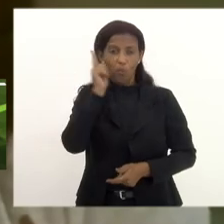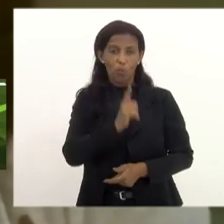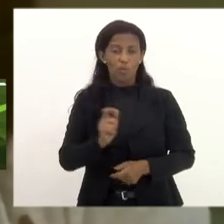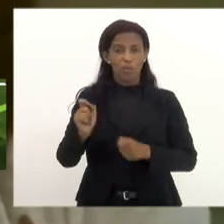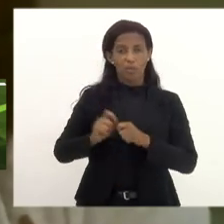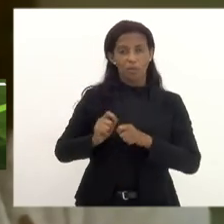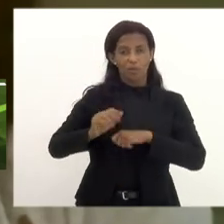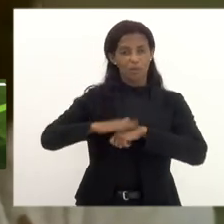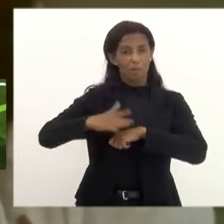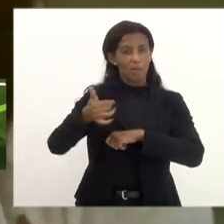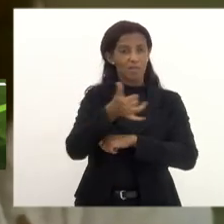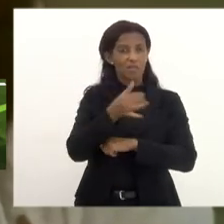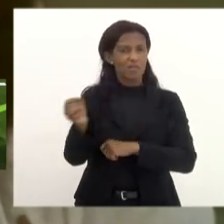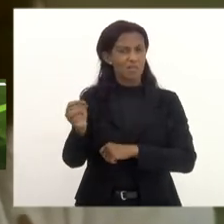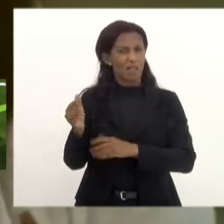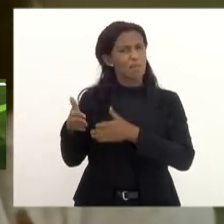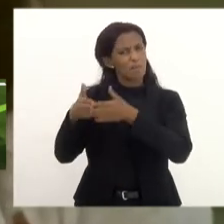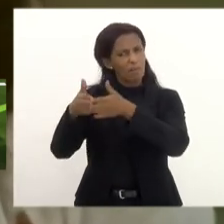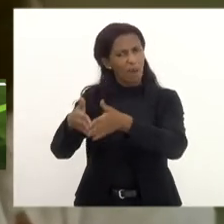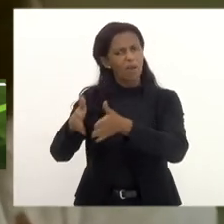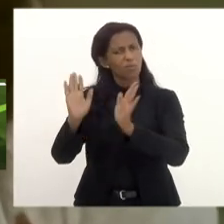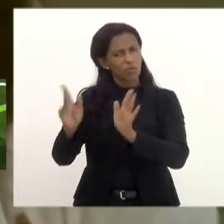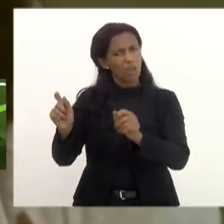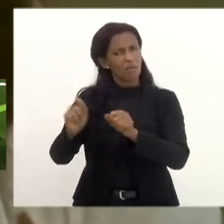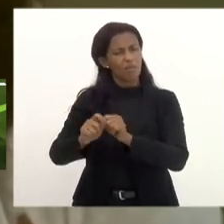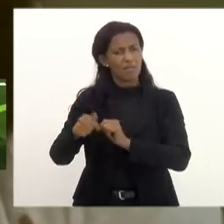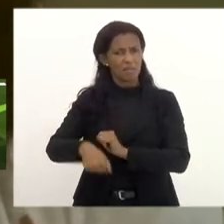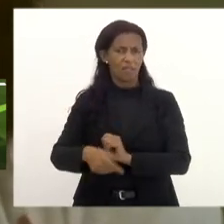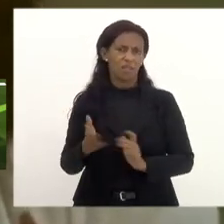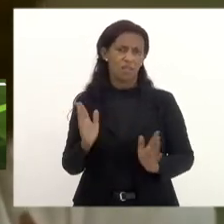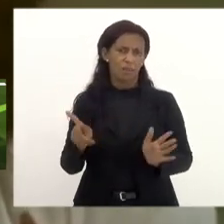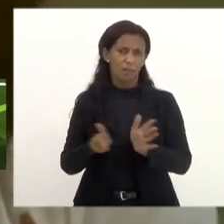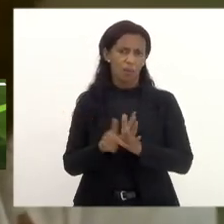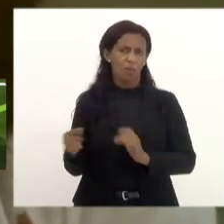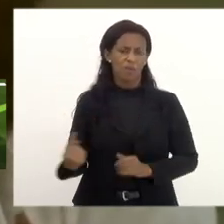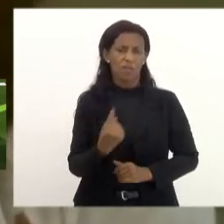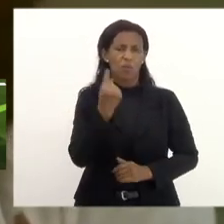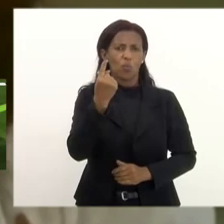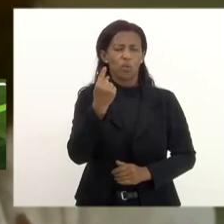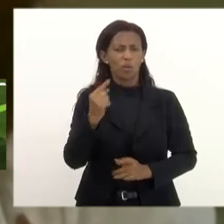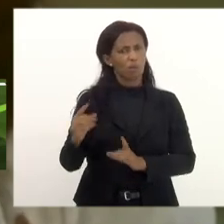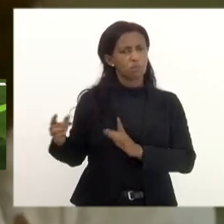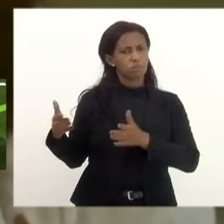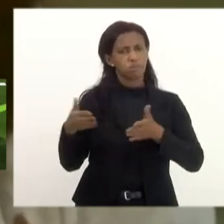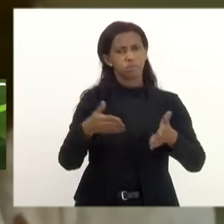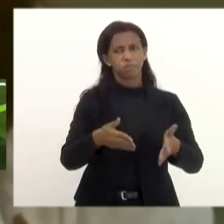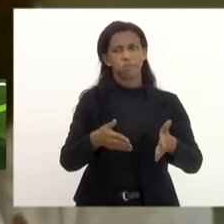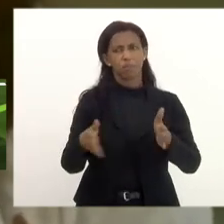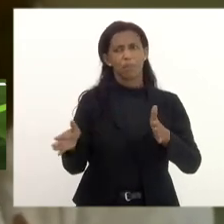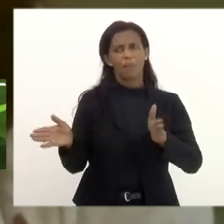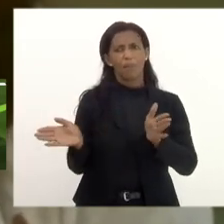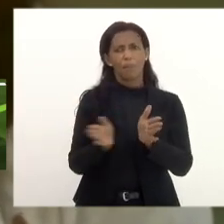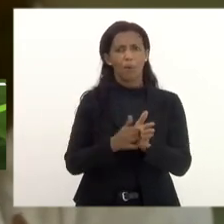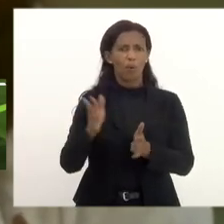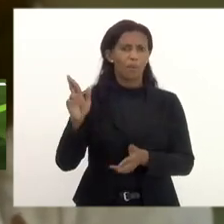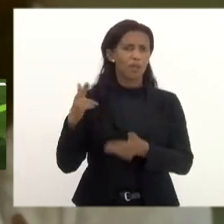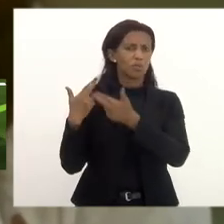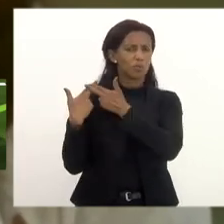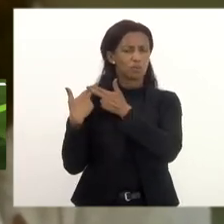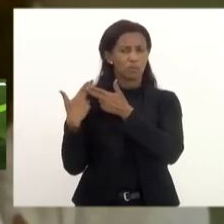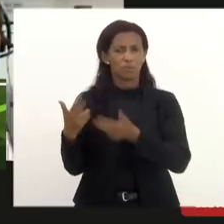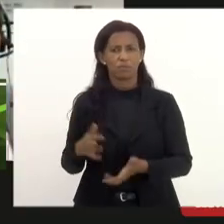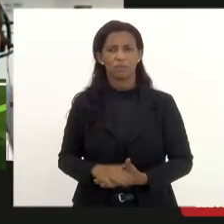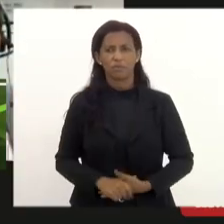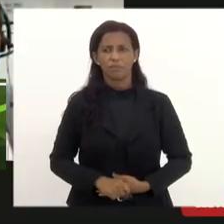fazer mais de 100 barcos no Brasil, terá sido única e exclusivamente por nossa própria responsabilidade.